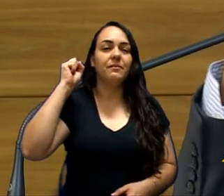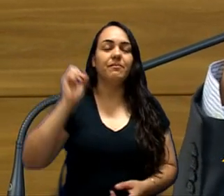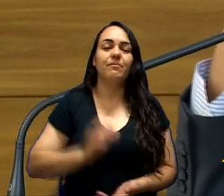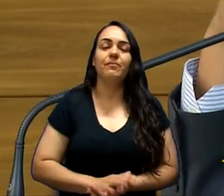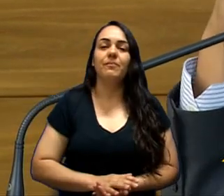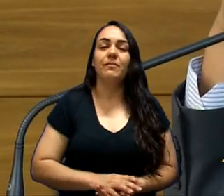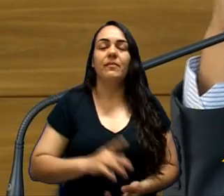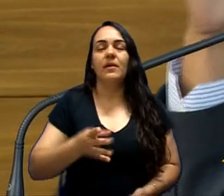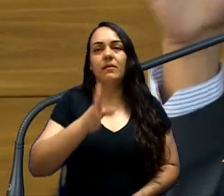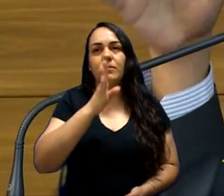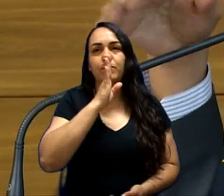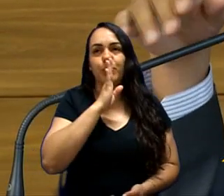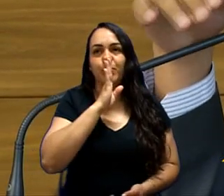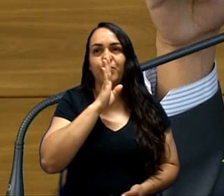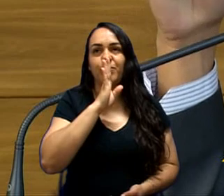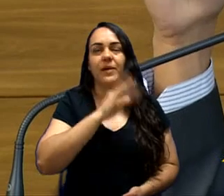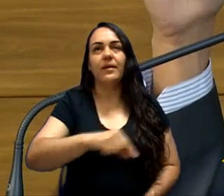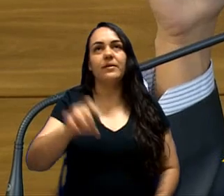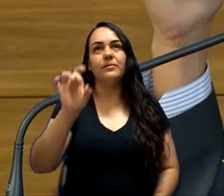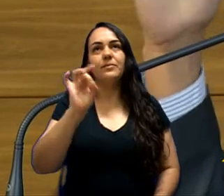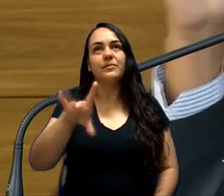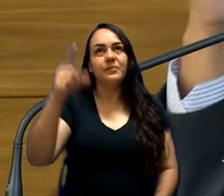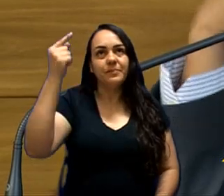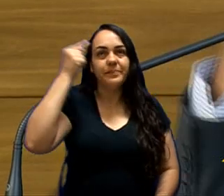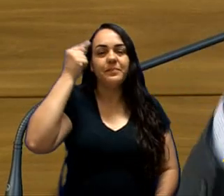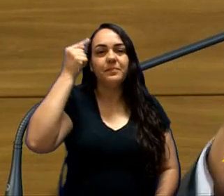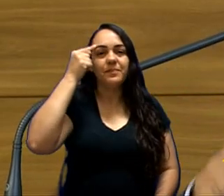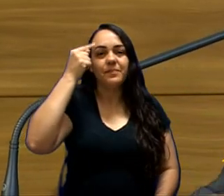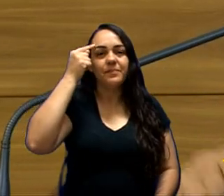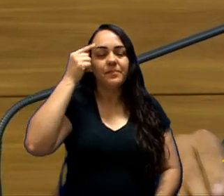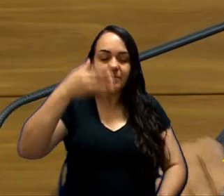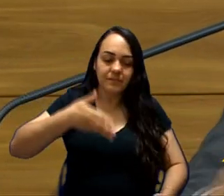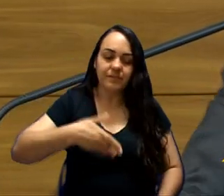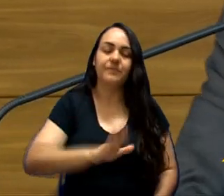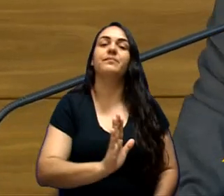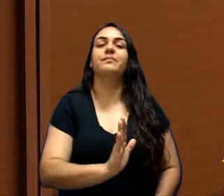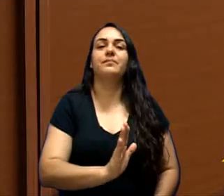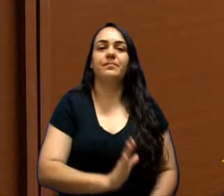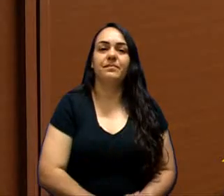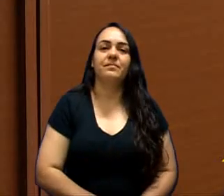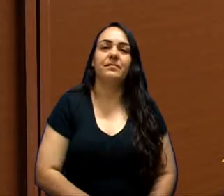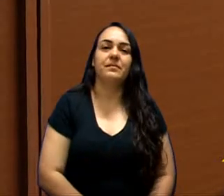E ficar quieto, assimilar e vamos para frente. Bom.